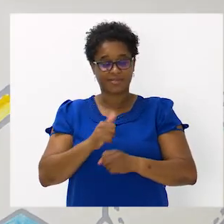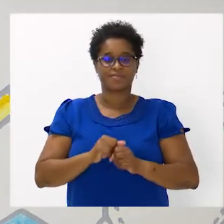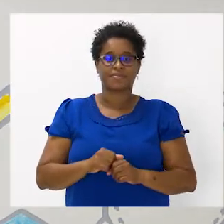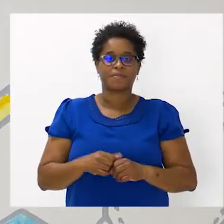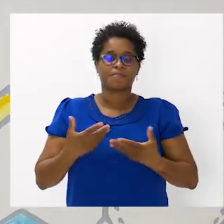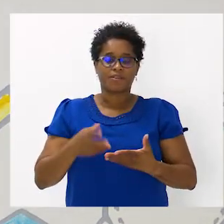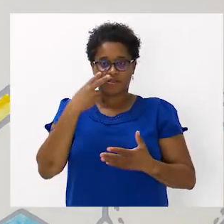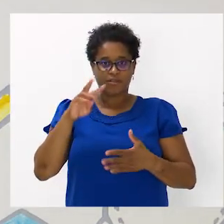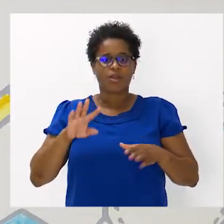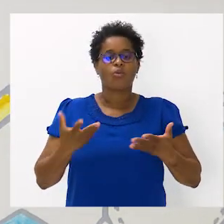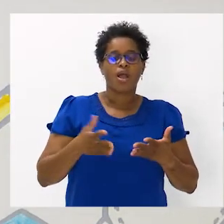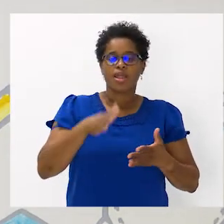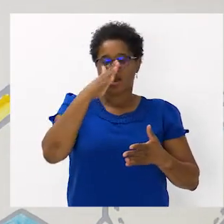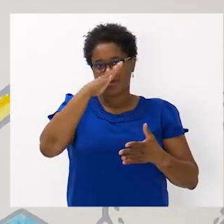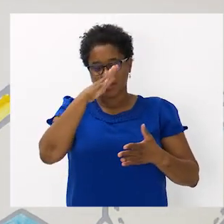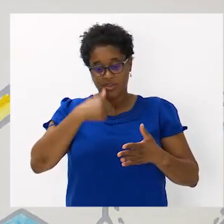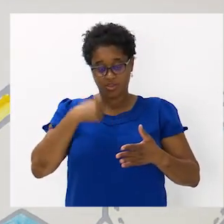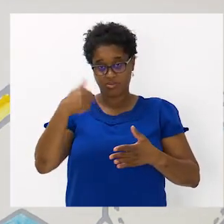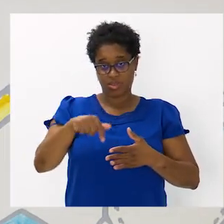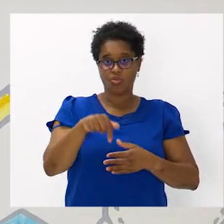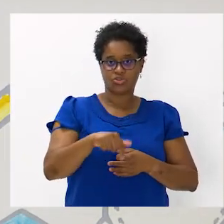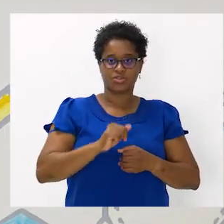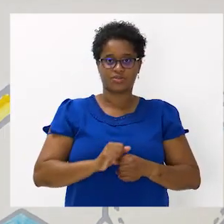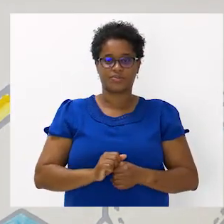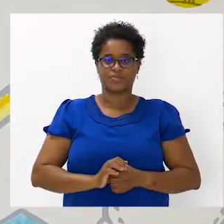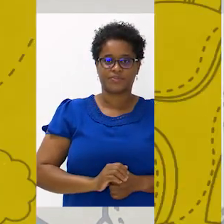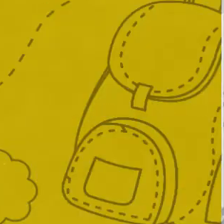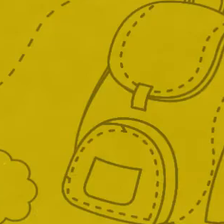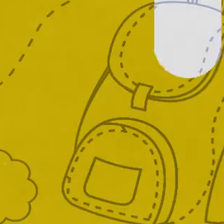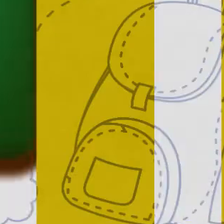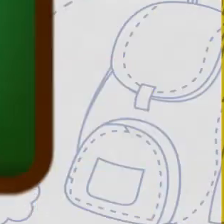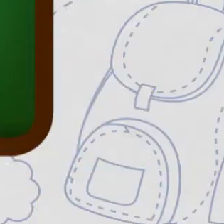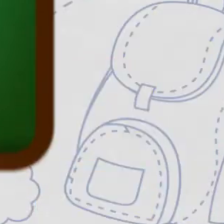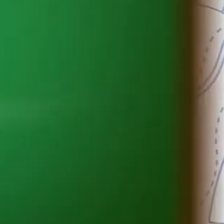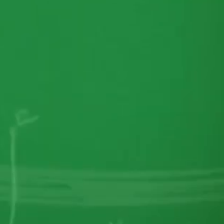ver qual é a atividade que eu trouxe hoje.